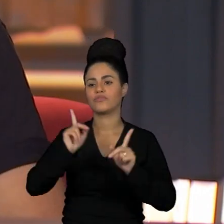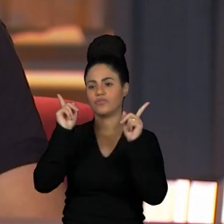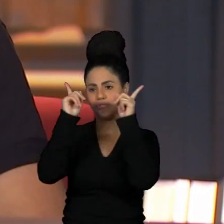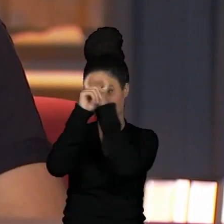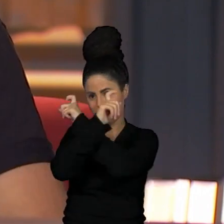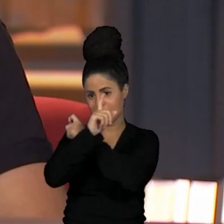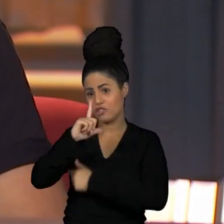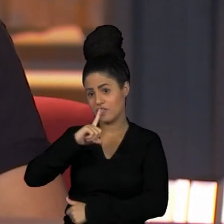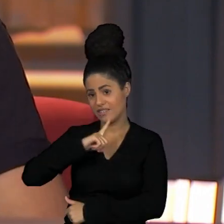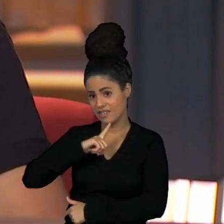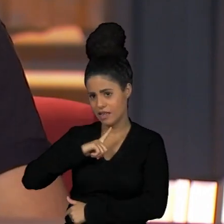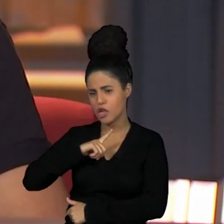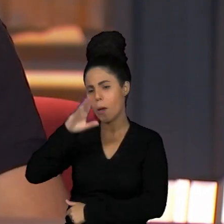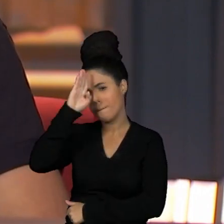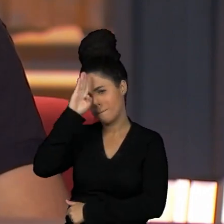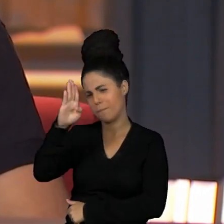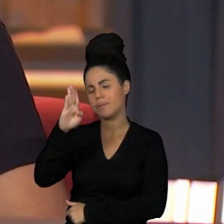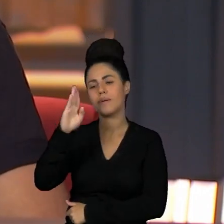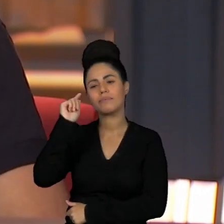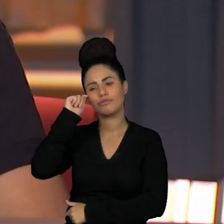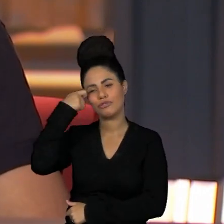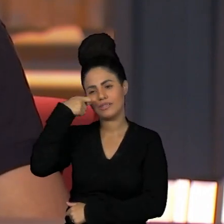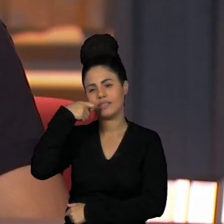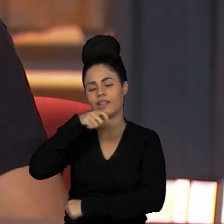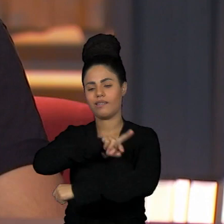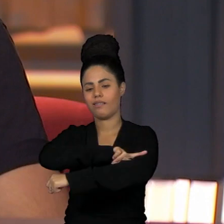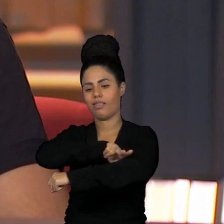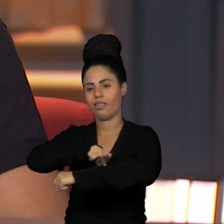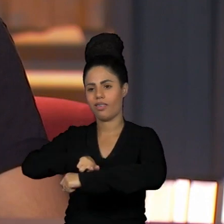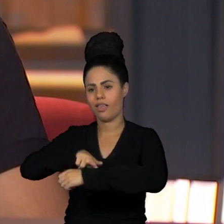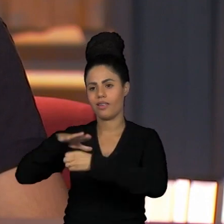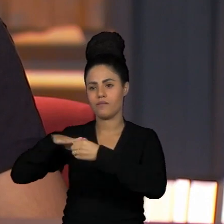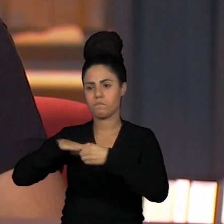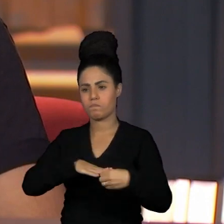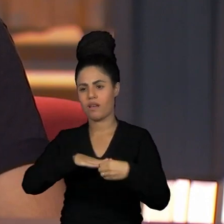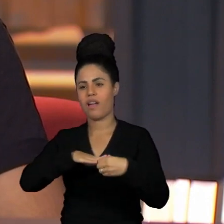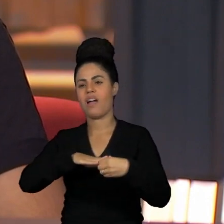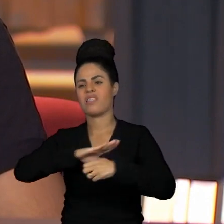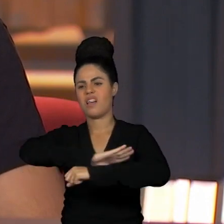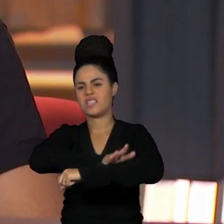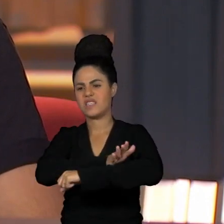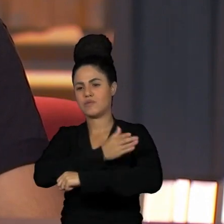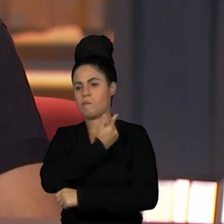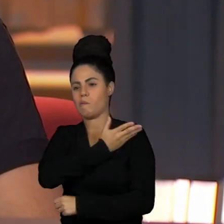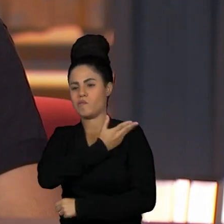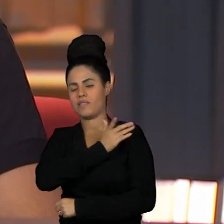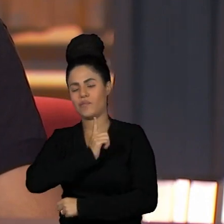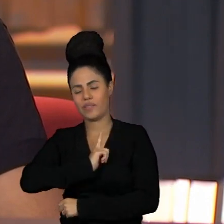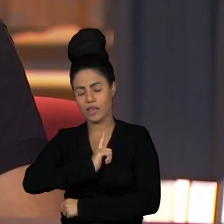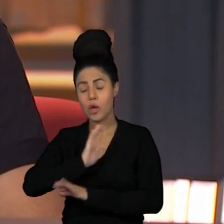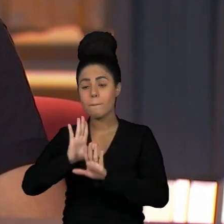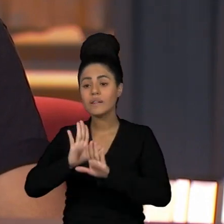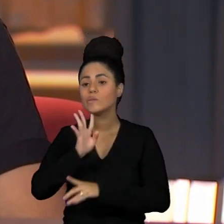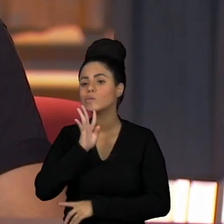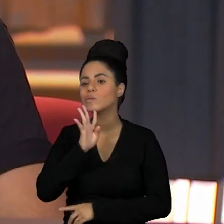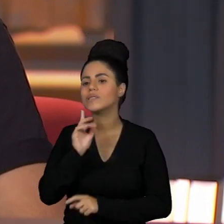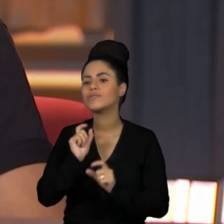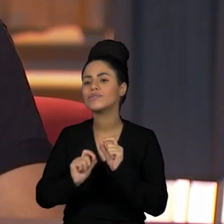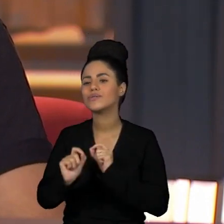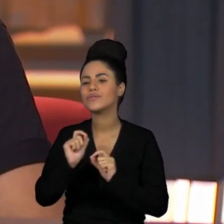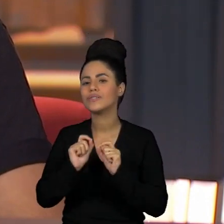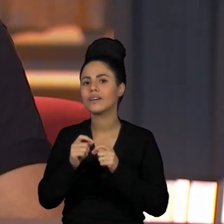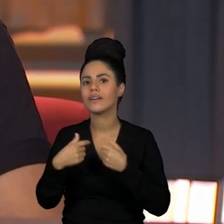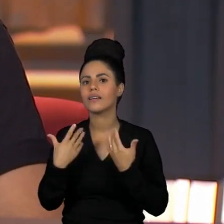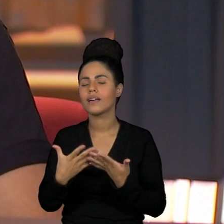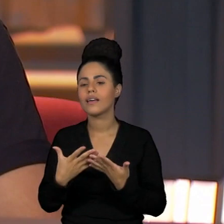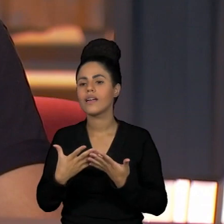com toda a questão de preconceito, de racismo, mas que eu conheço também exemplos de que usaram